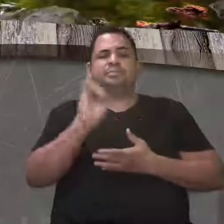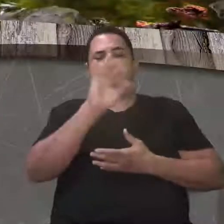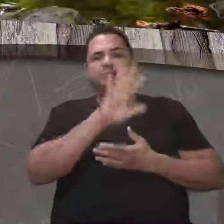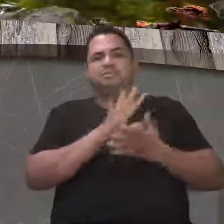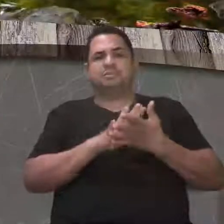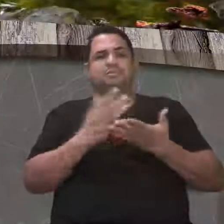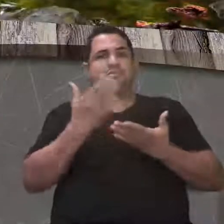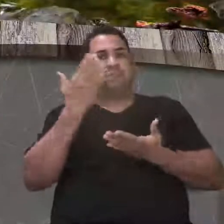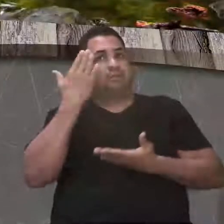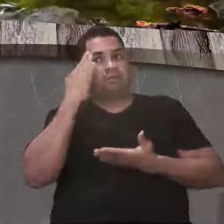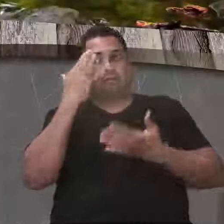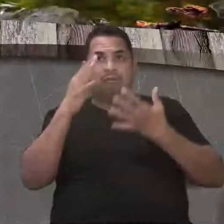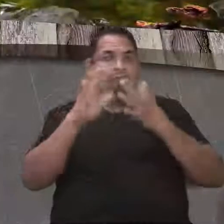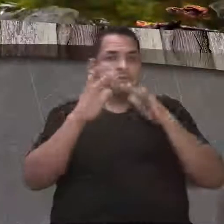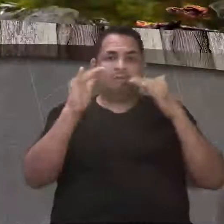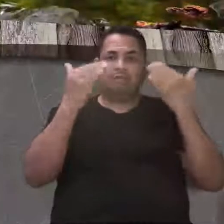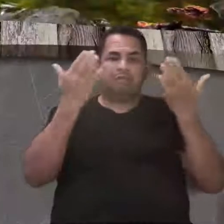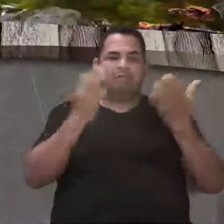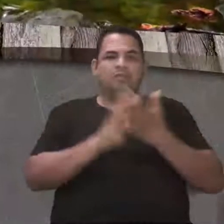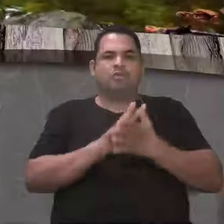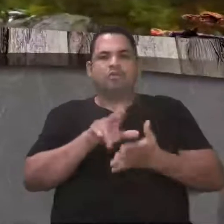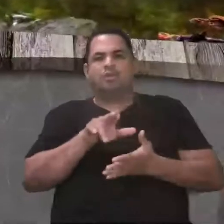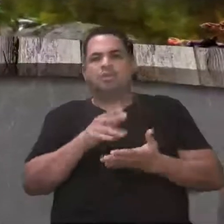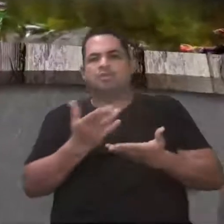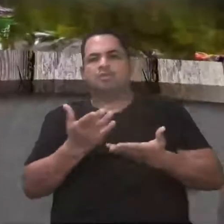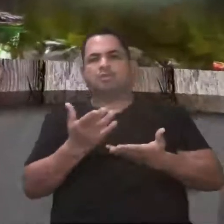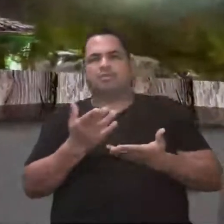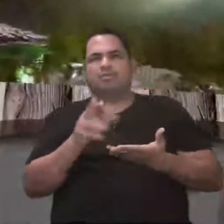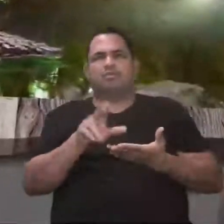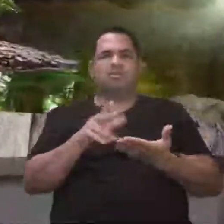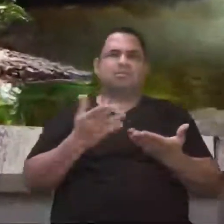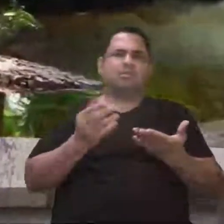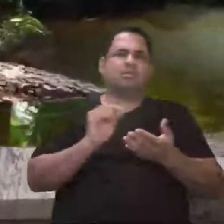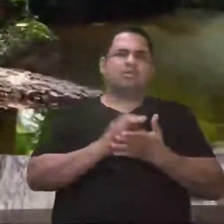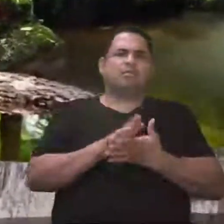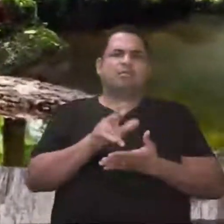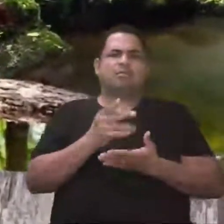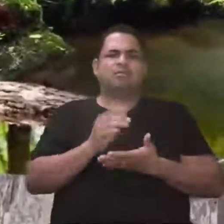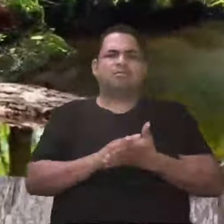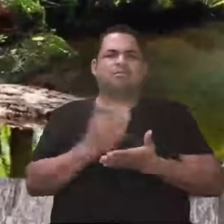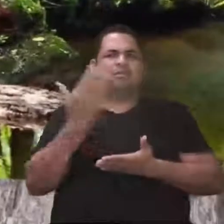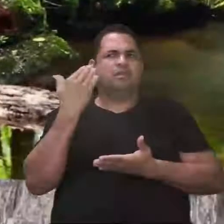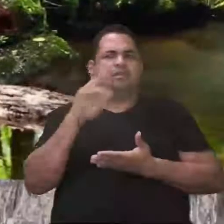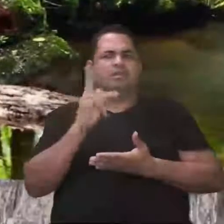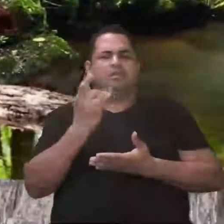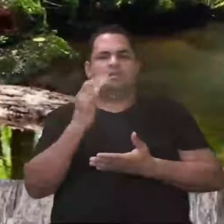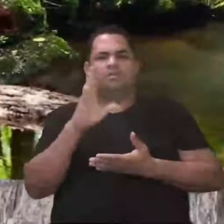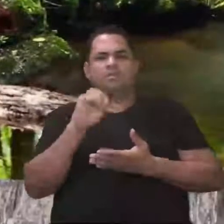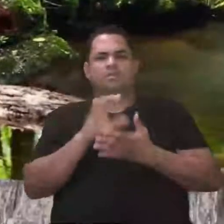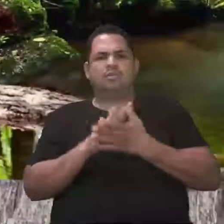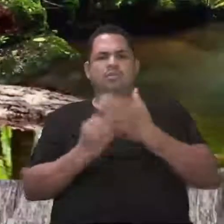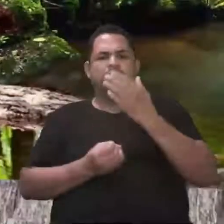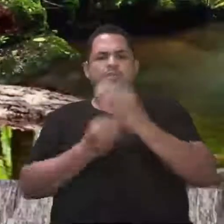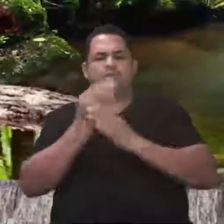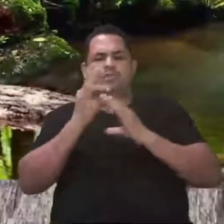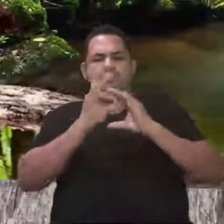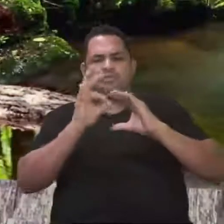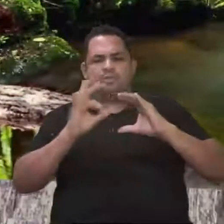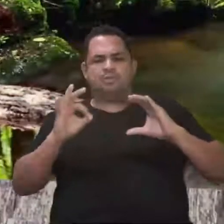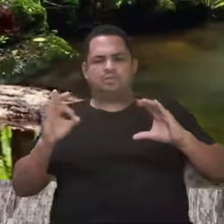você não ficar no vácuo aí. O que é isso? Semelhante? Um lá era igual. O que era igual lá no homólogo? A origem